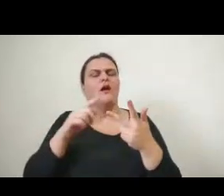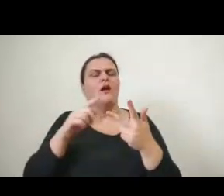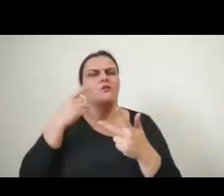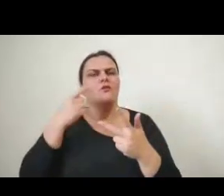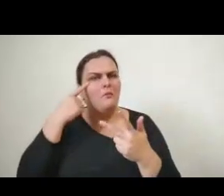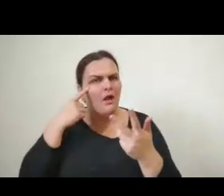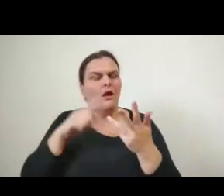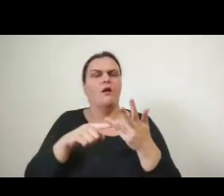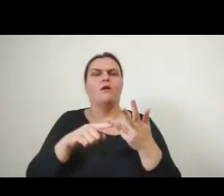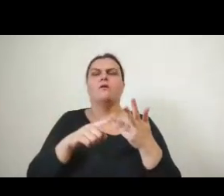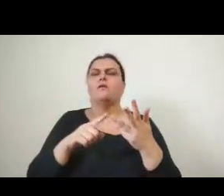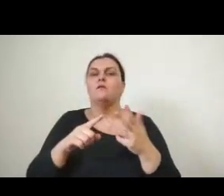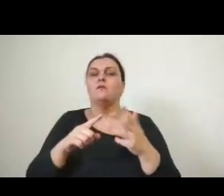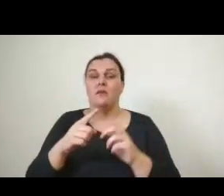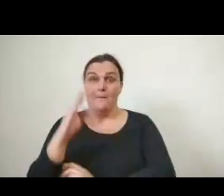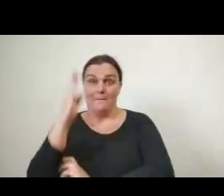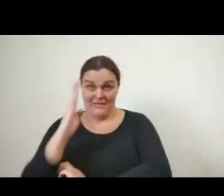aí em 2005.